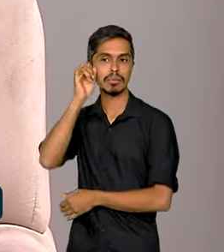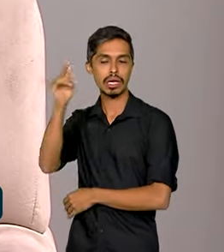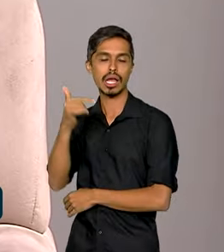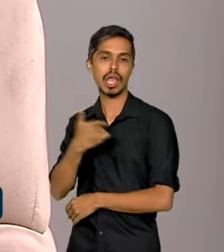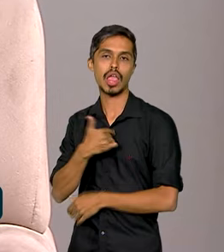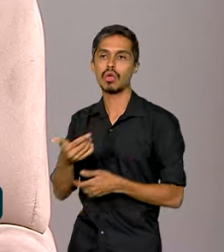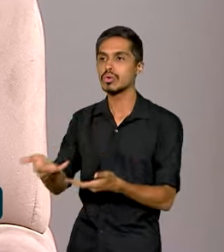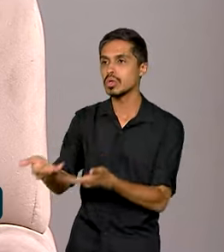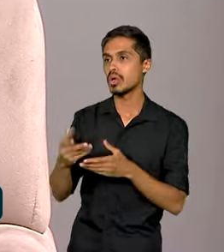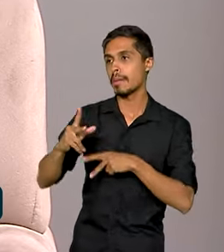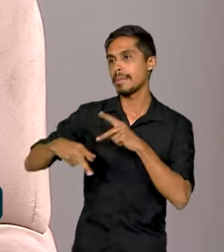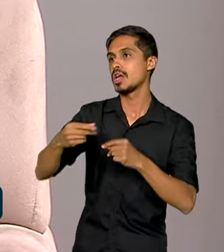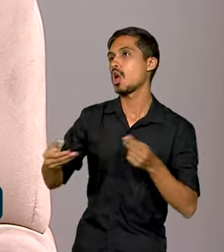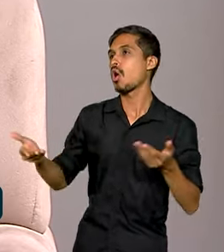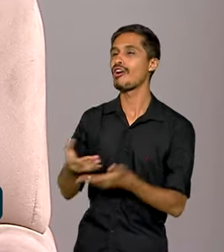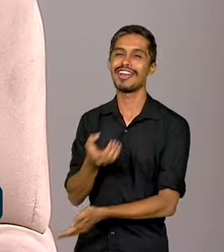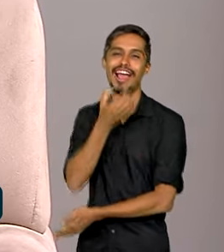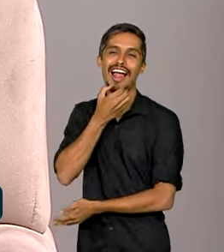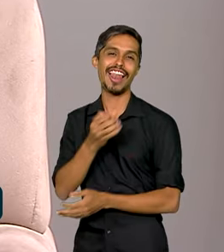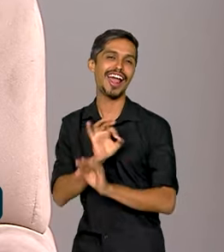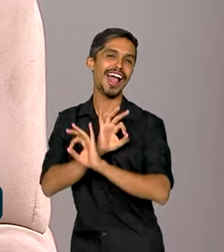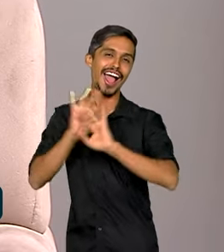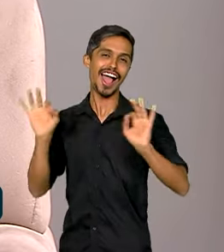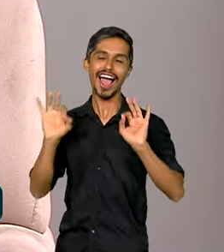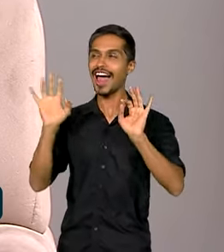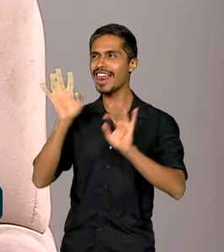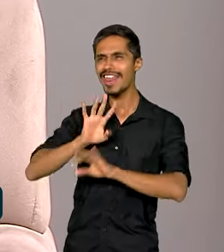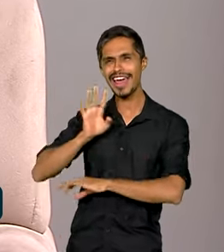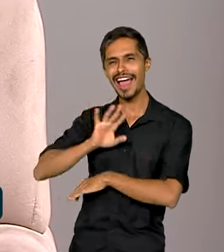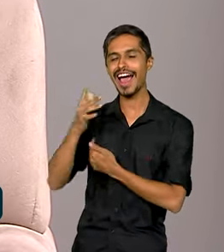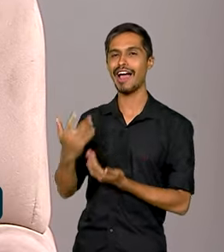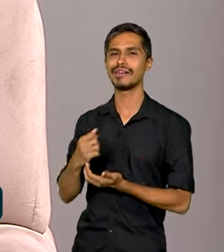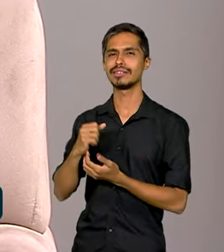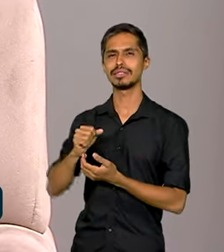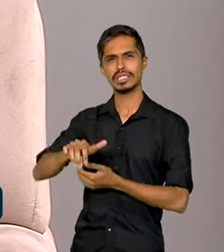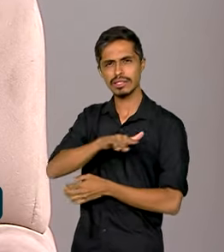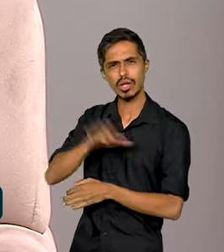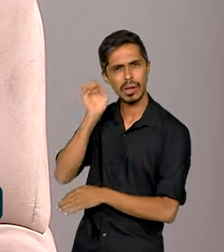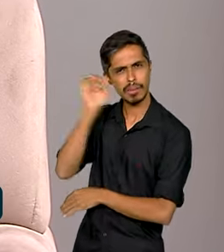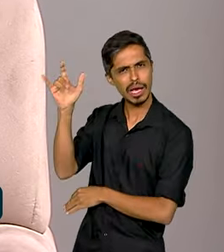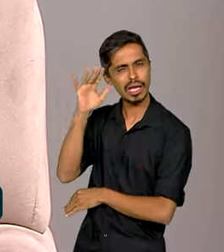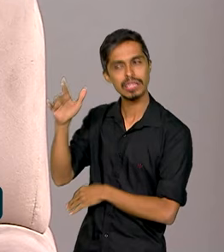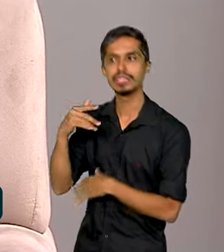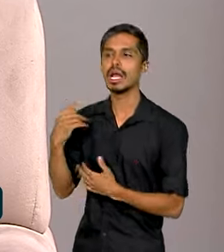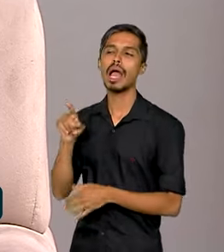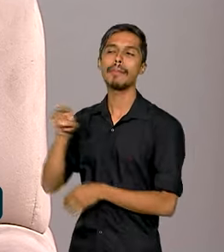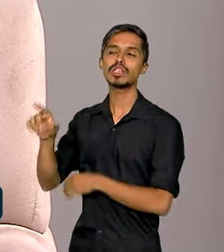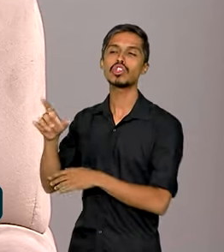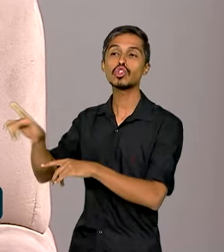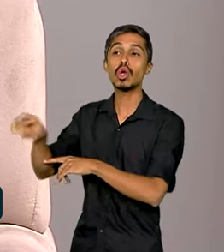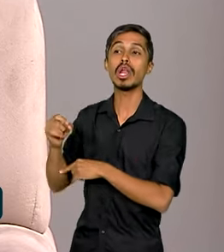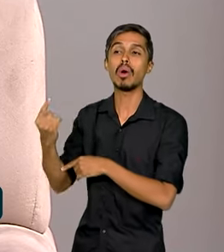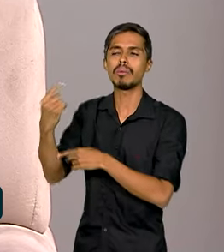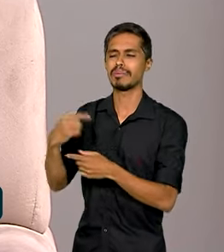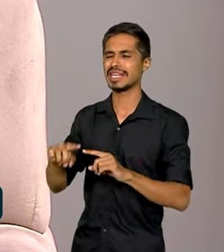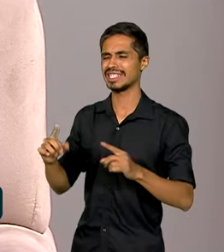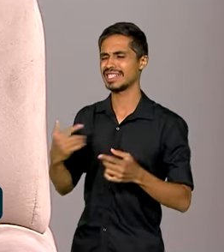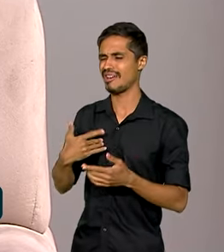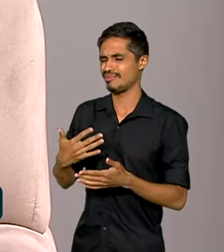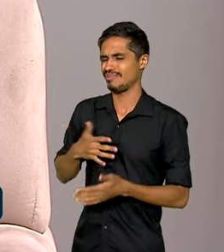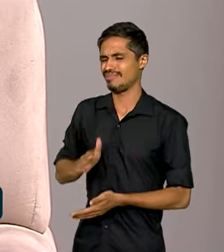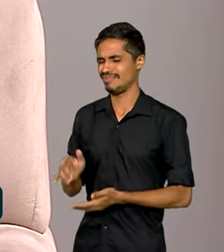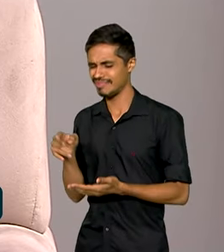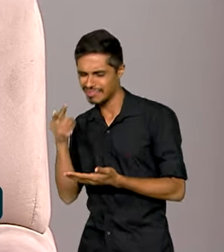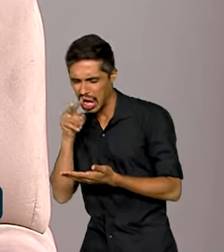eu recebi um presente hoje dia de Natal a pessoa que me presenteou escolher um produto mas que não foi do meu agrado